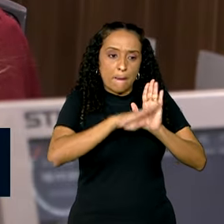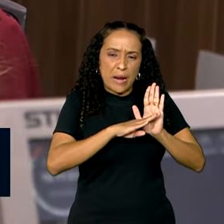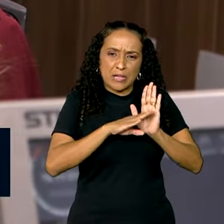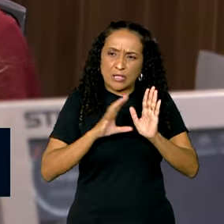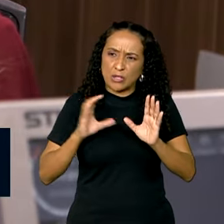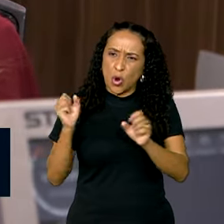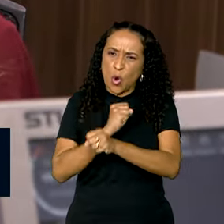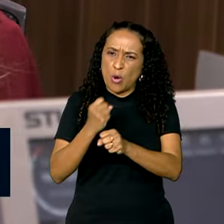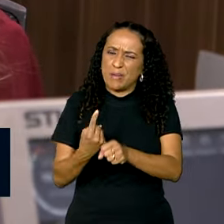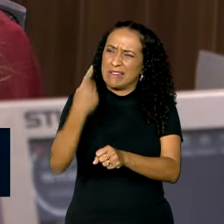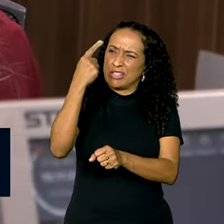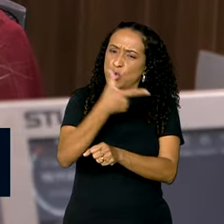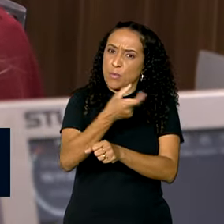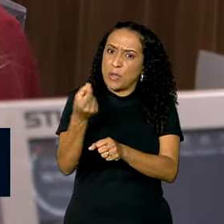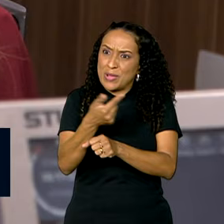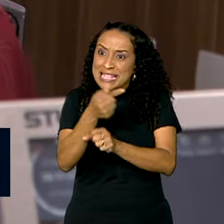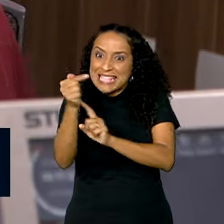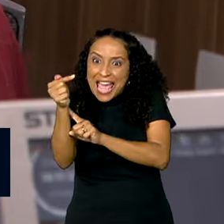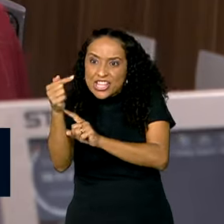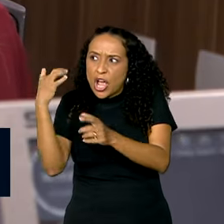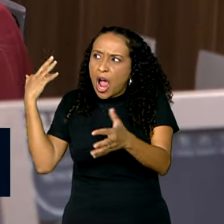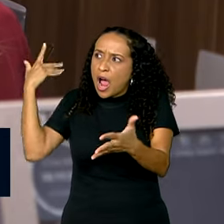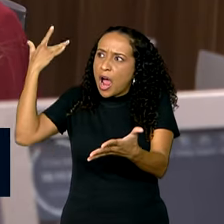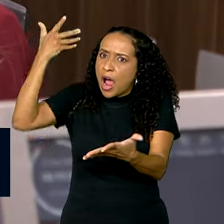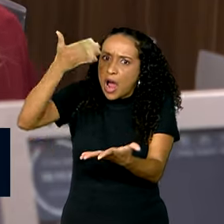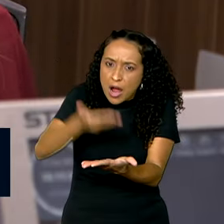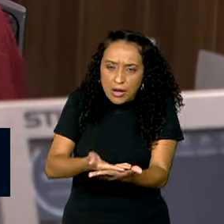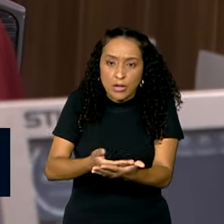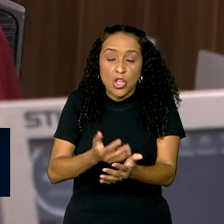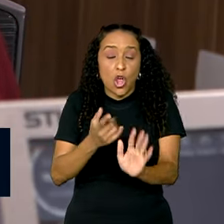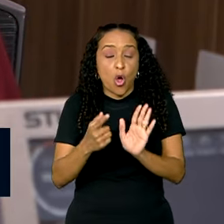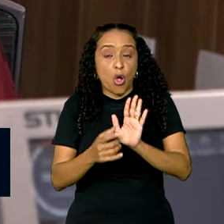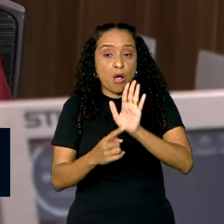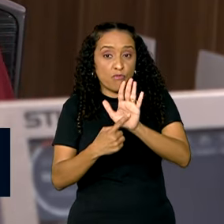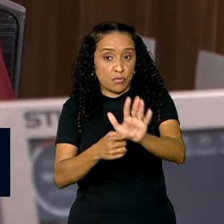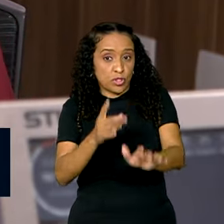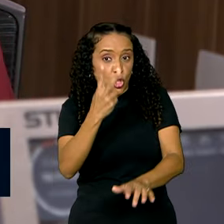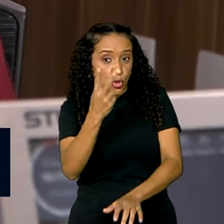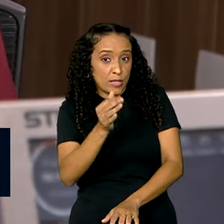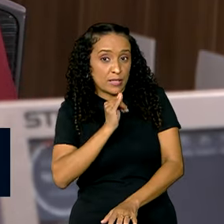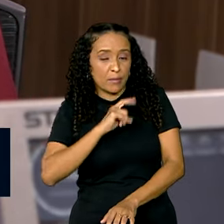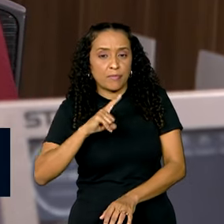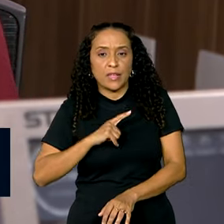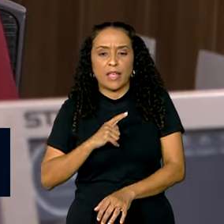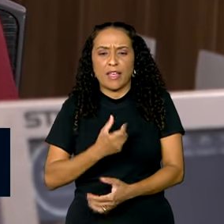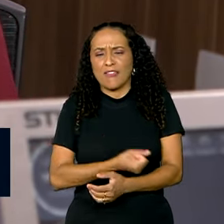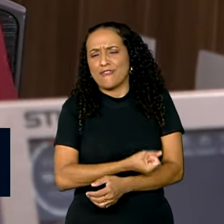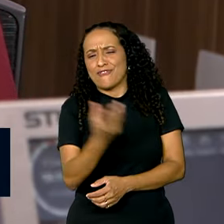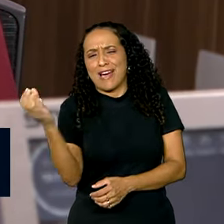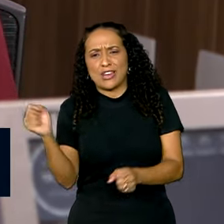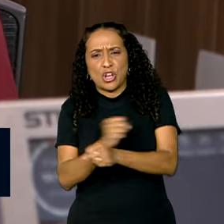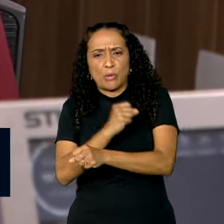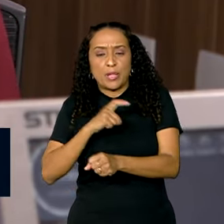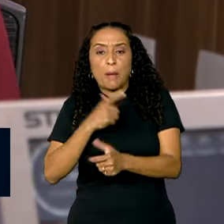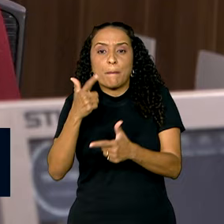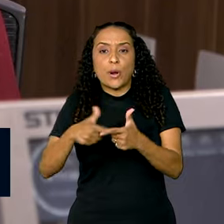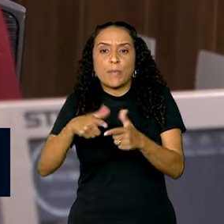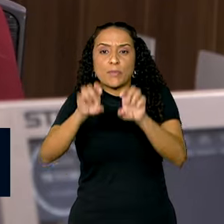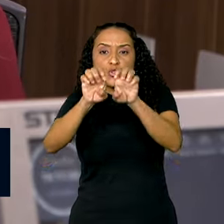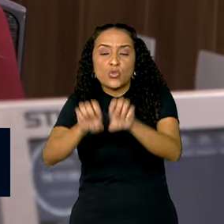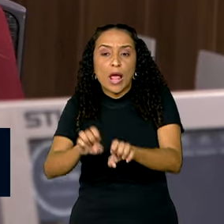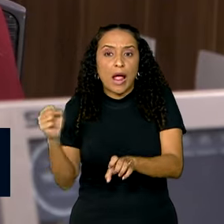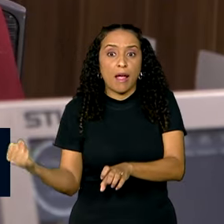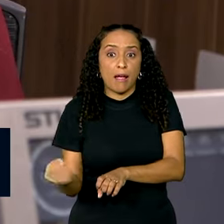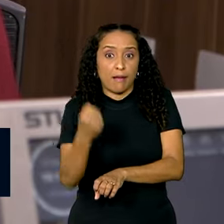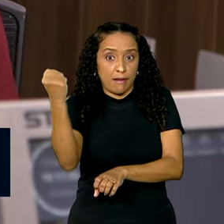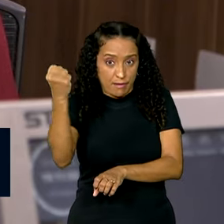obras desde 2007 e eu vou dar dois exemplos por exemplo nós temos muitas dessas obras que tem problemas estruturais